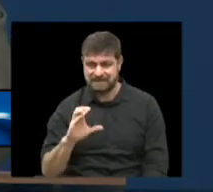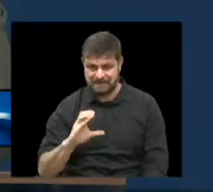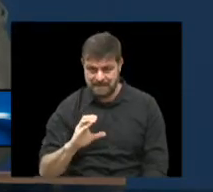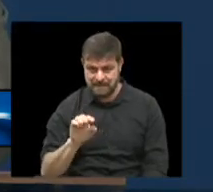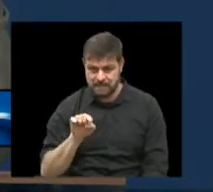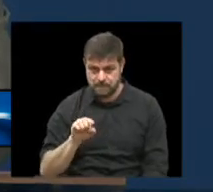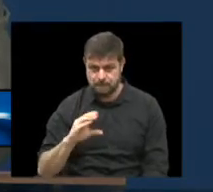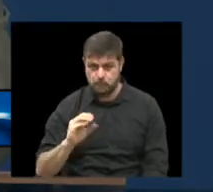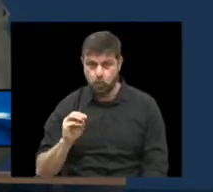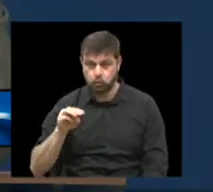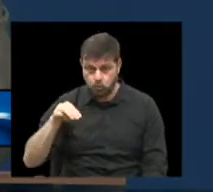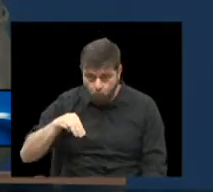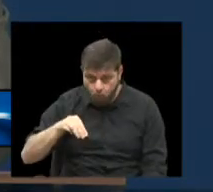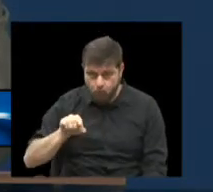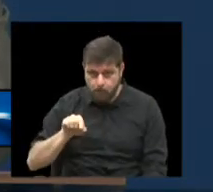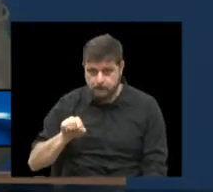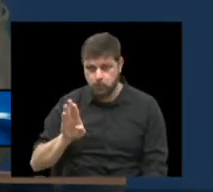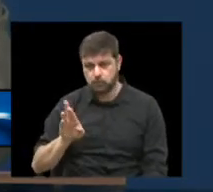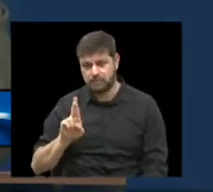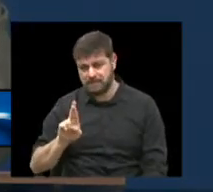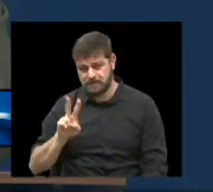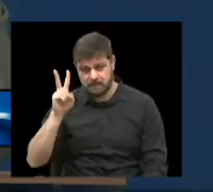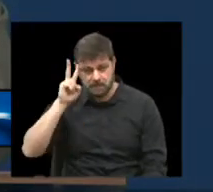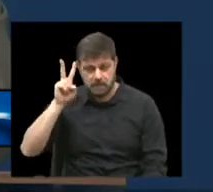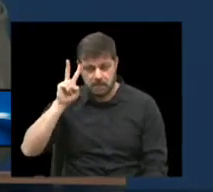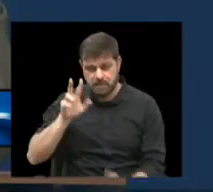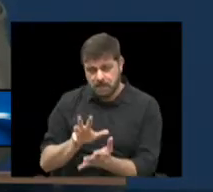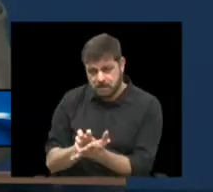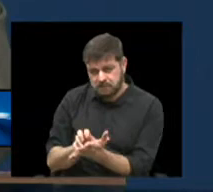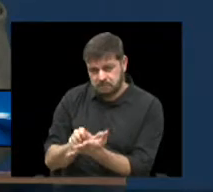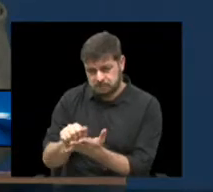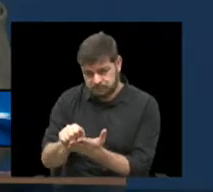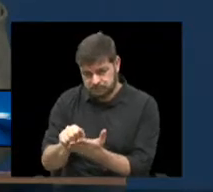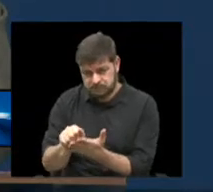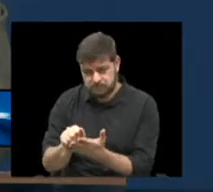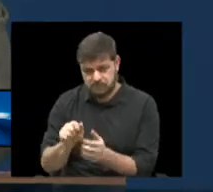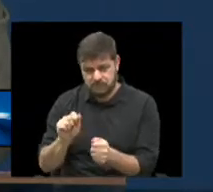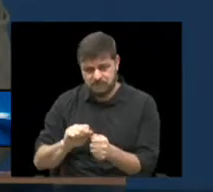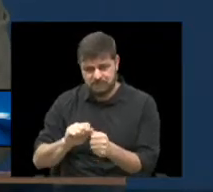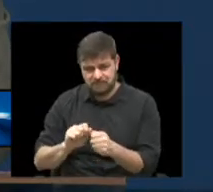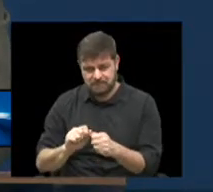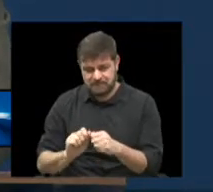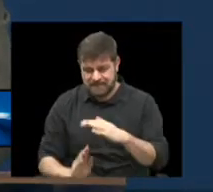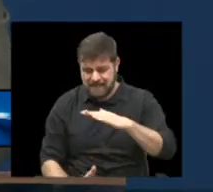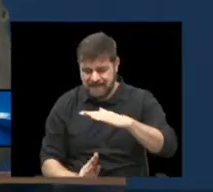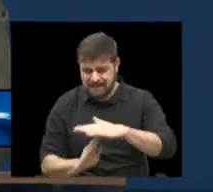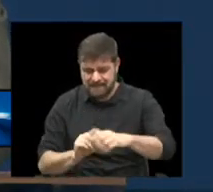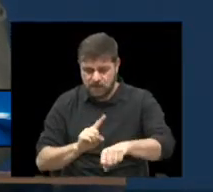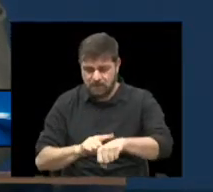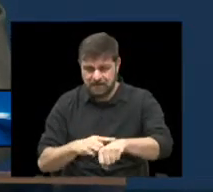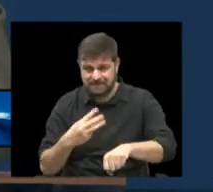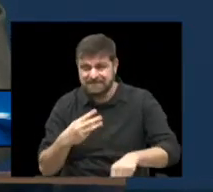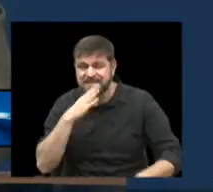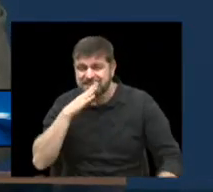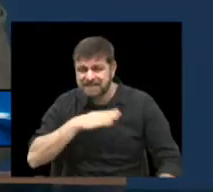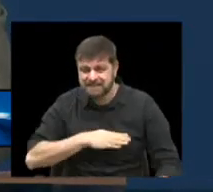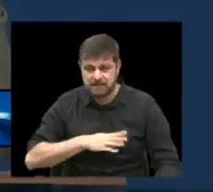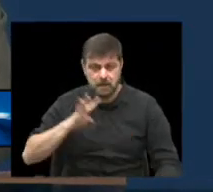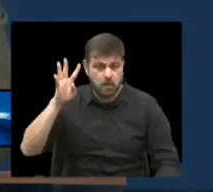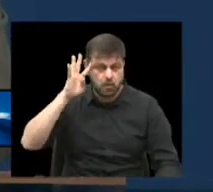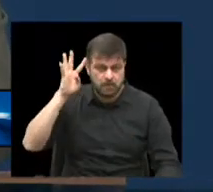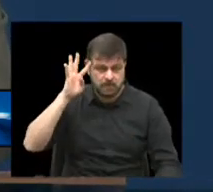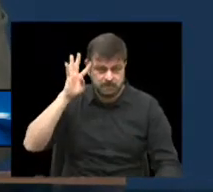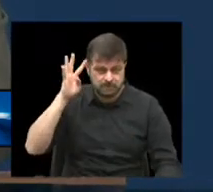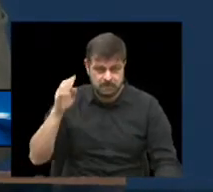www.vestibularfatec.com.br. Lembrando, então, que as inscrições podem ser feitas até às 15 horas de quarta-feira